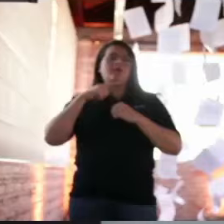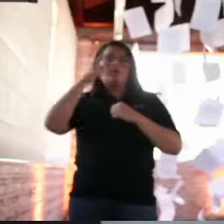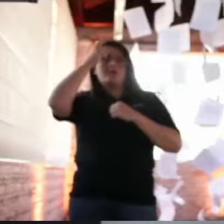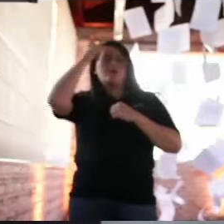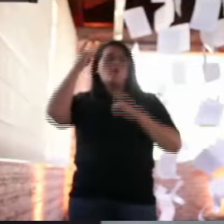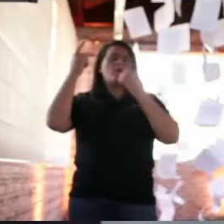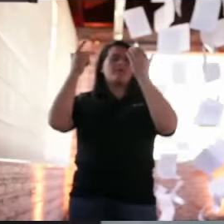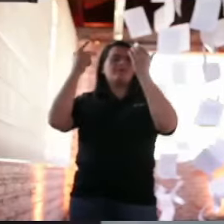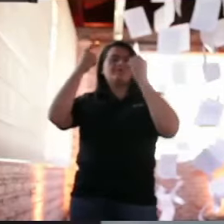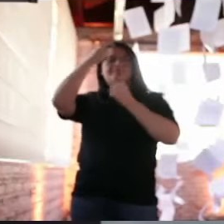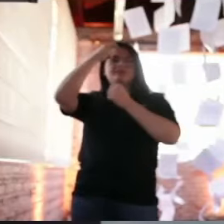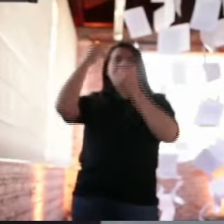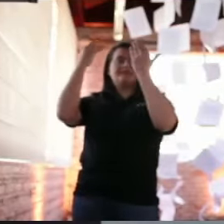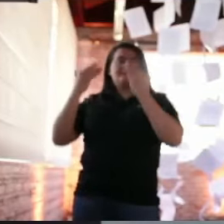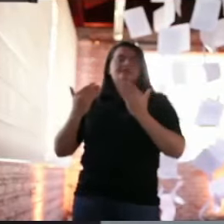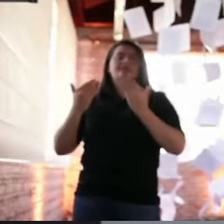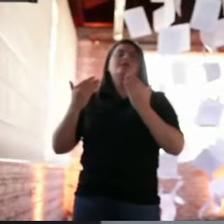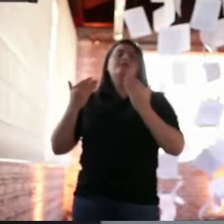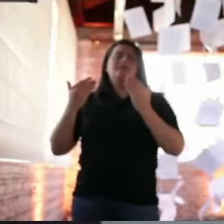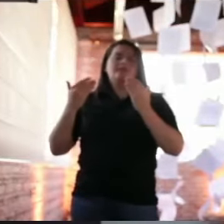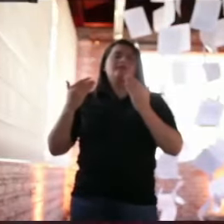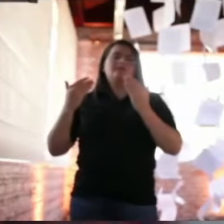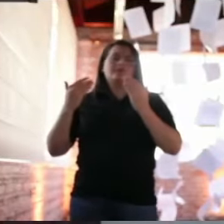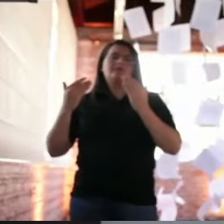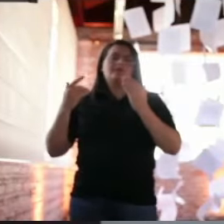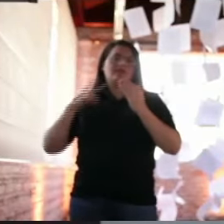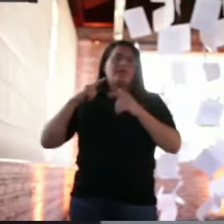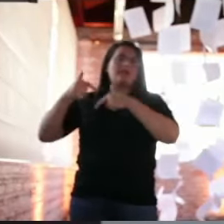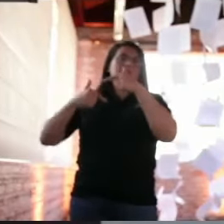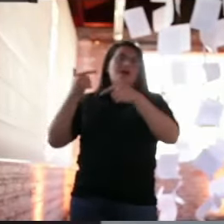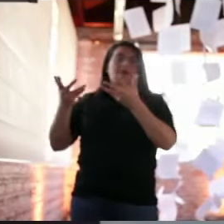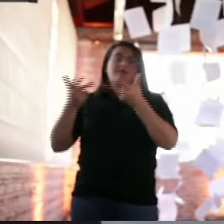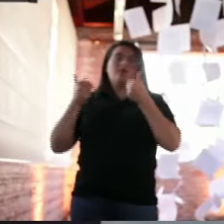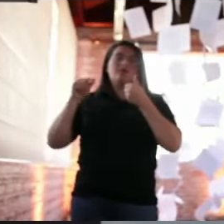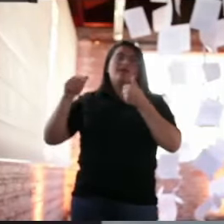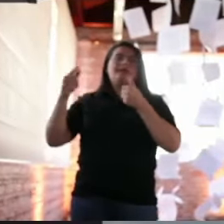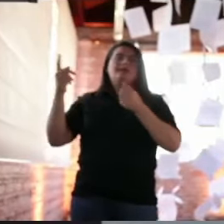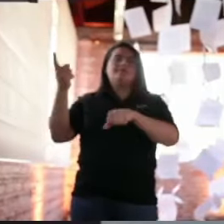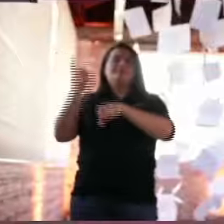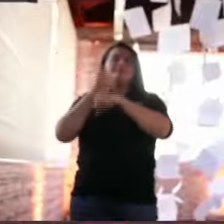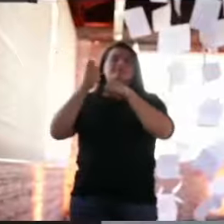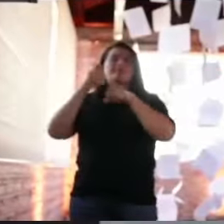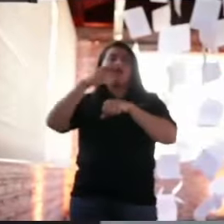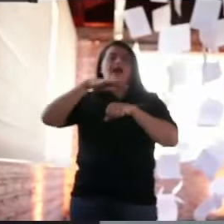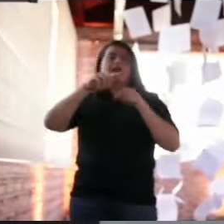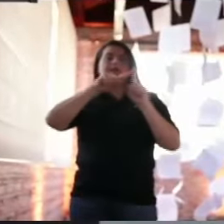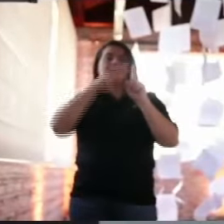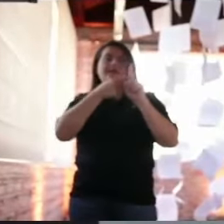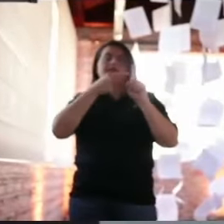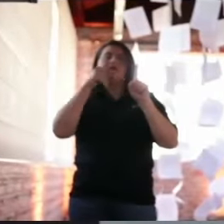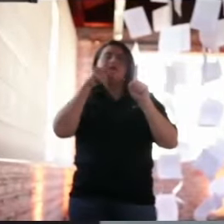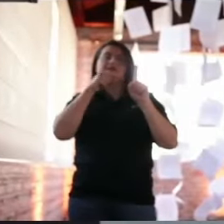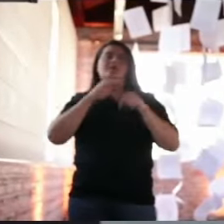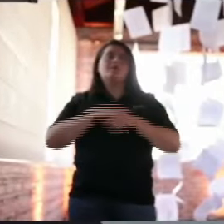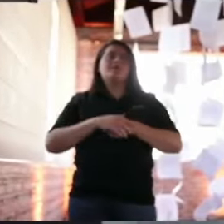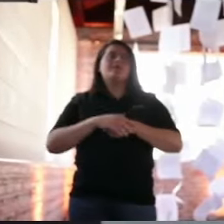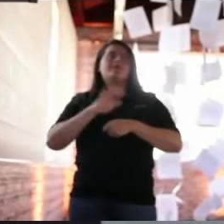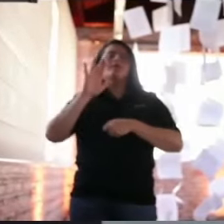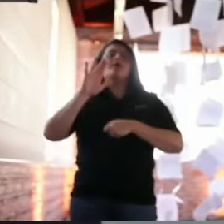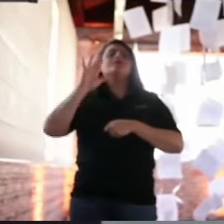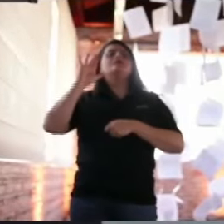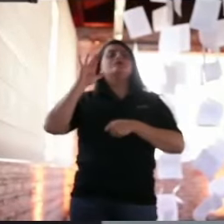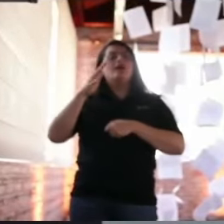psicanalista né que fez Trabalho maravilhoso e o único que é totalmente capturado pelo maternalismo então tem questões ali no Nicole também mas